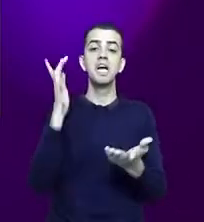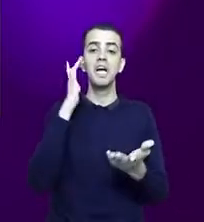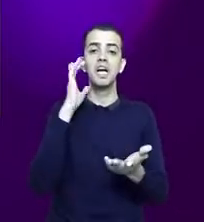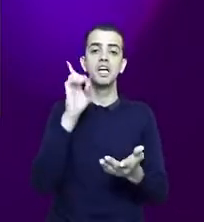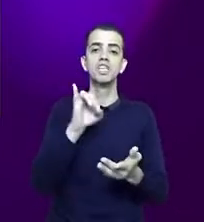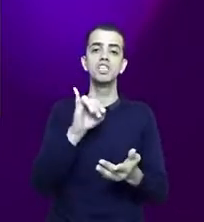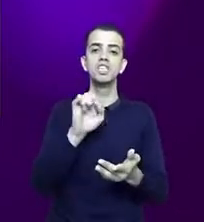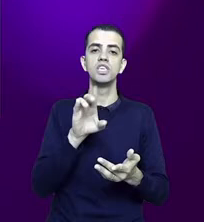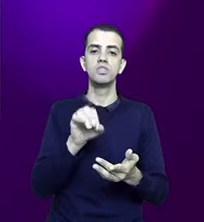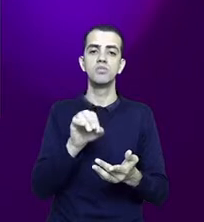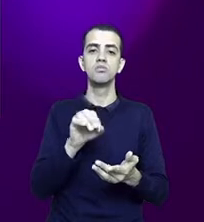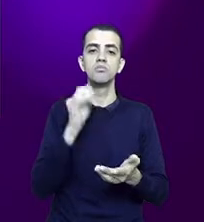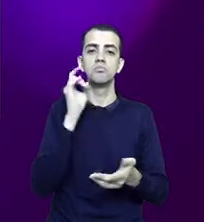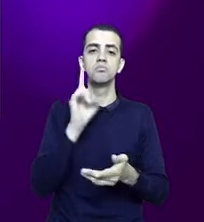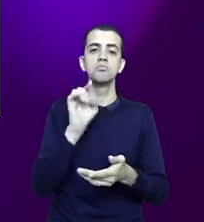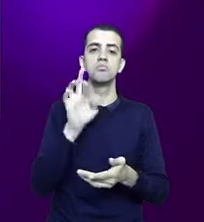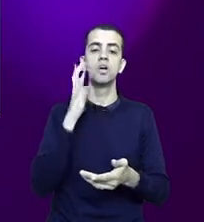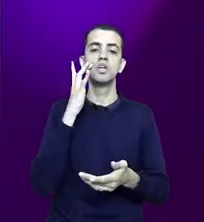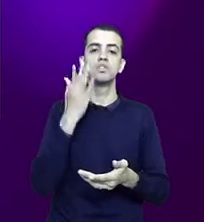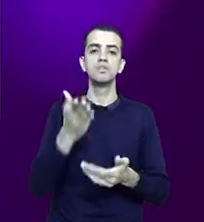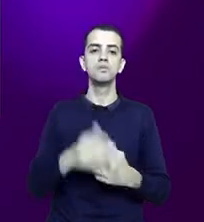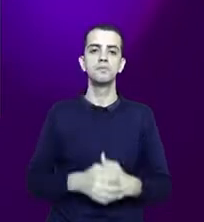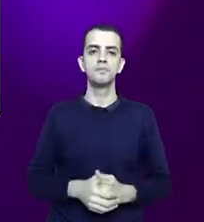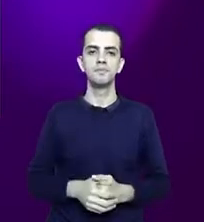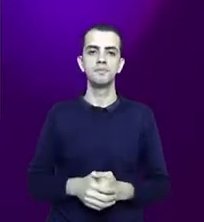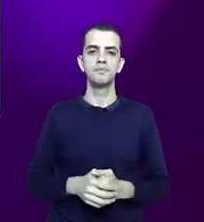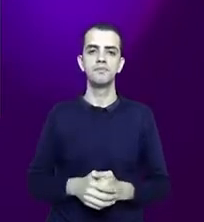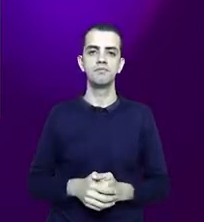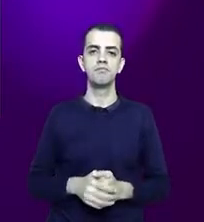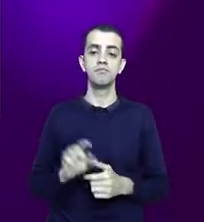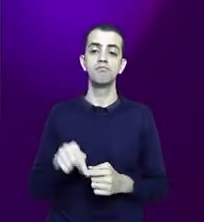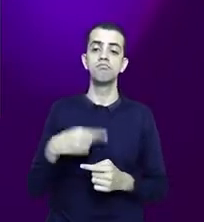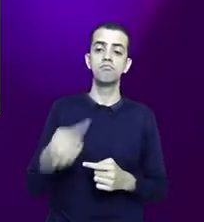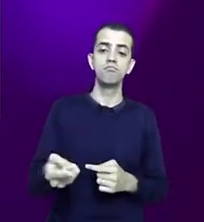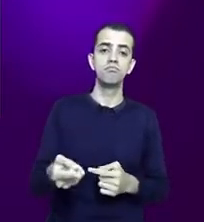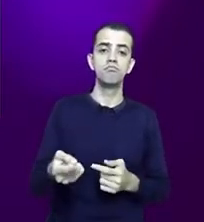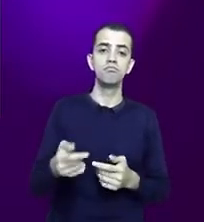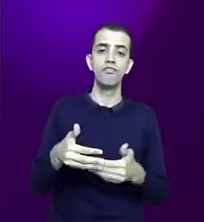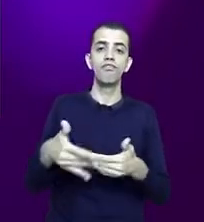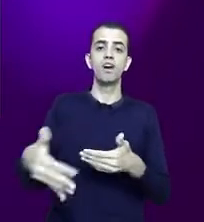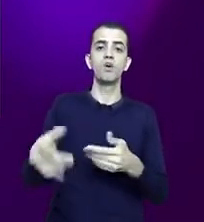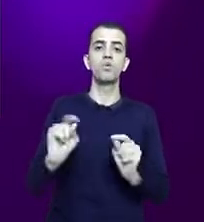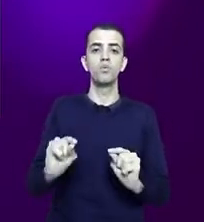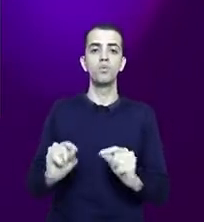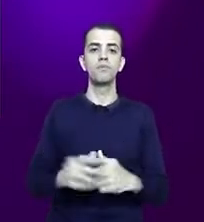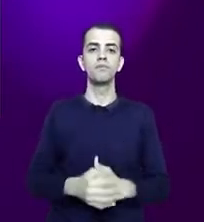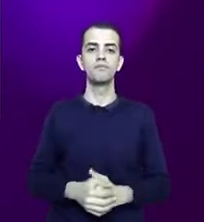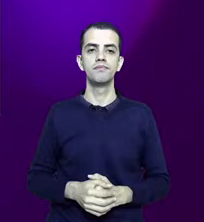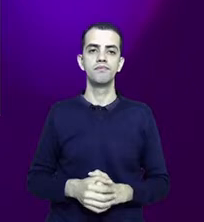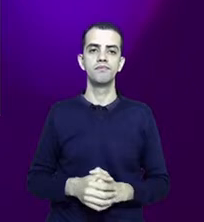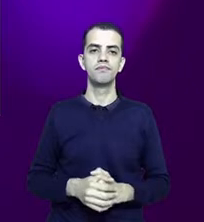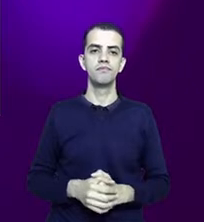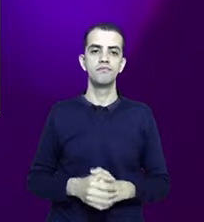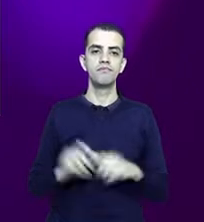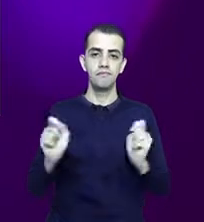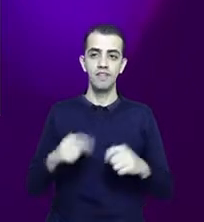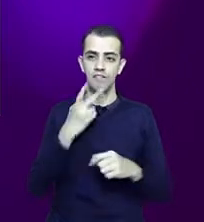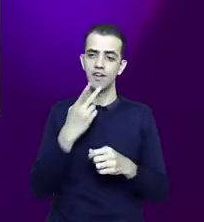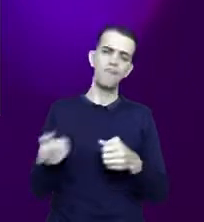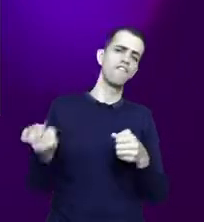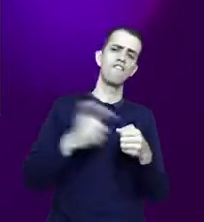que você acha essa cirurgia aí? Prognóstico. Dá para falar para ele que ele vai voltar para o